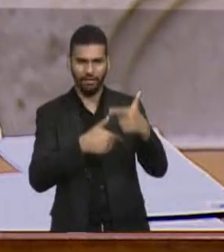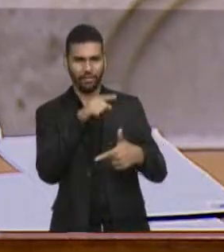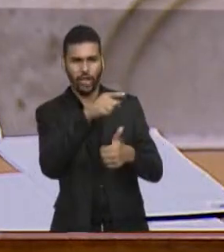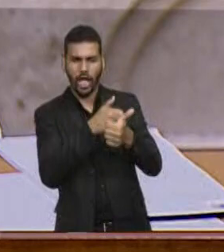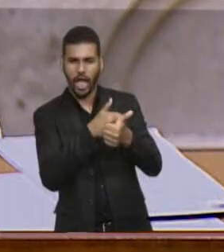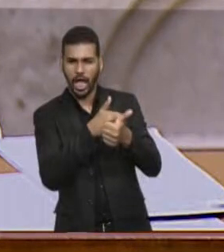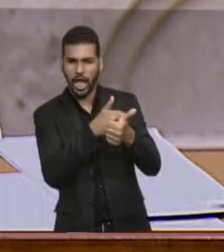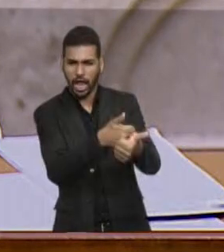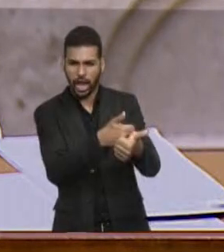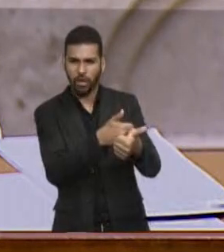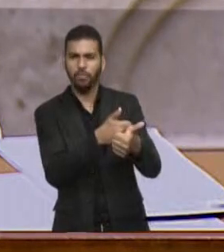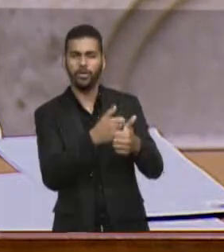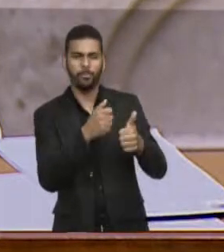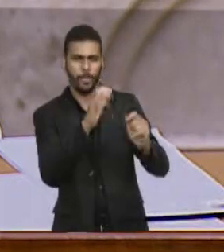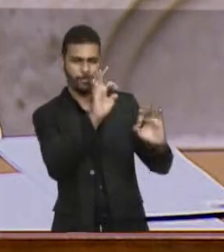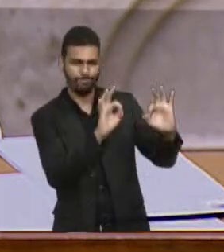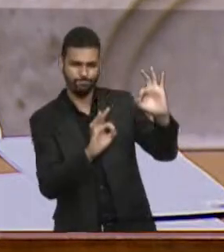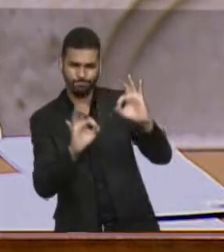uma acompanhamento